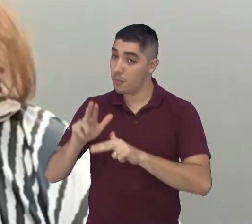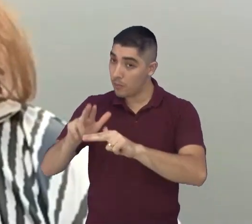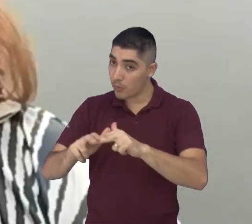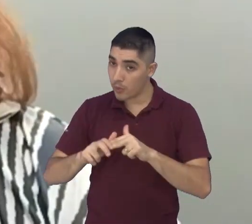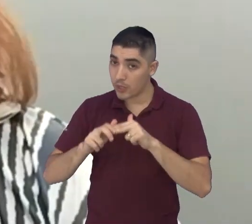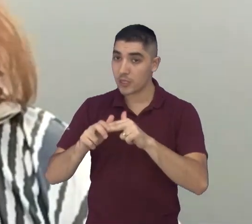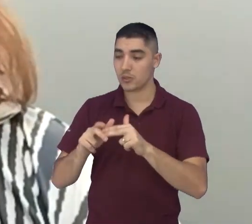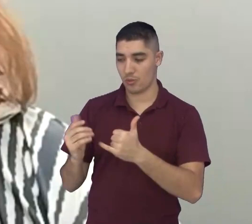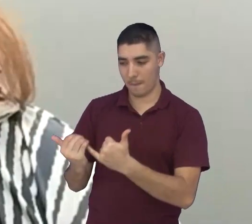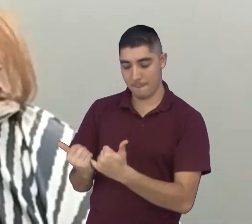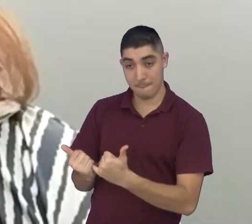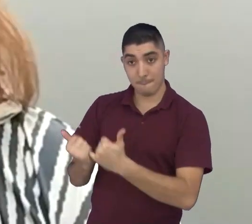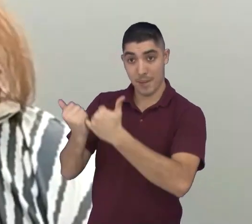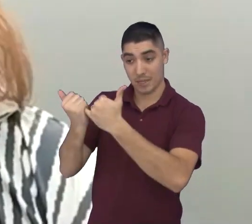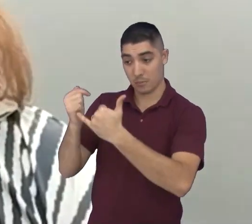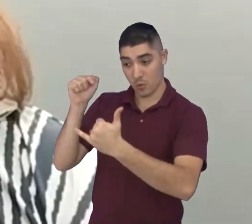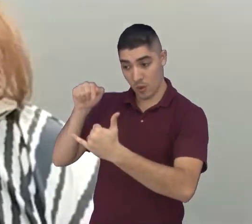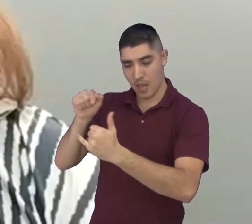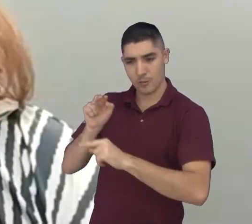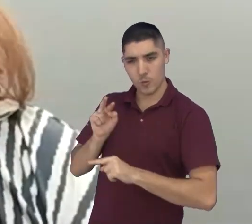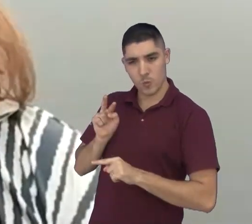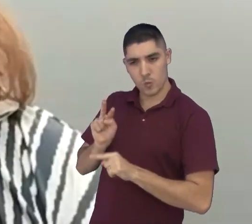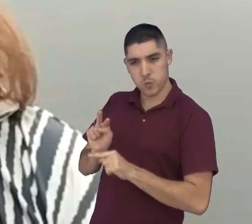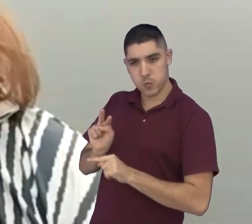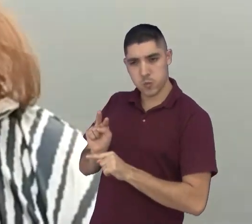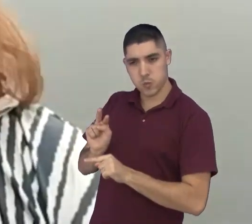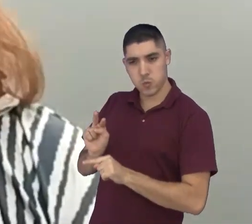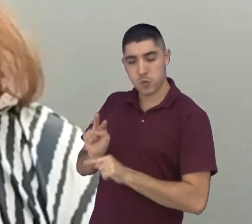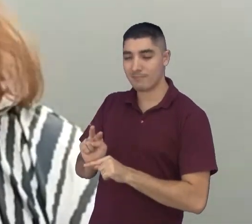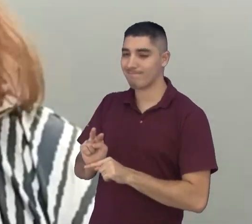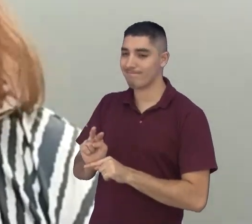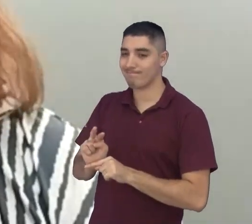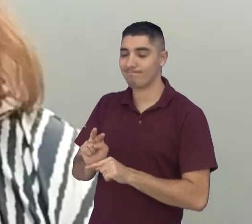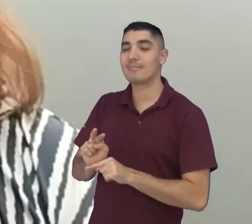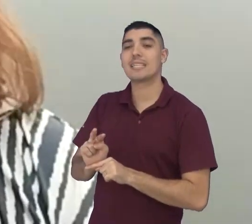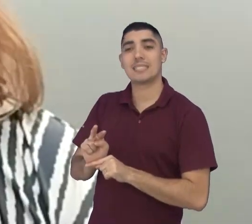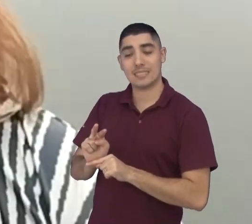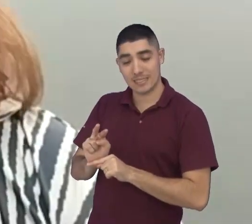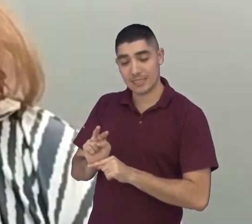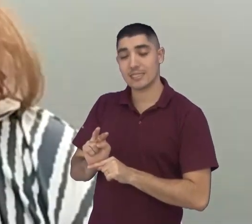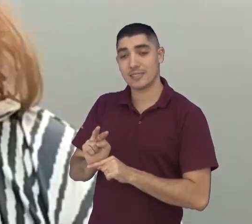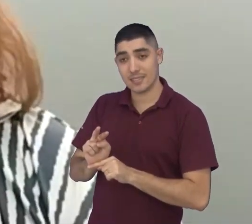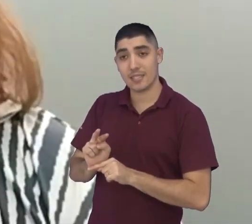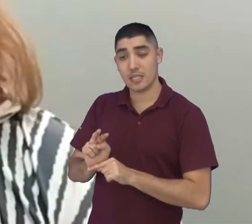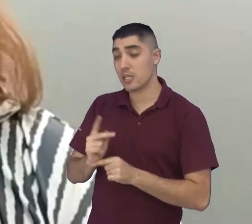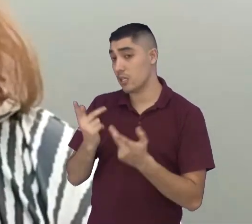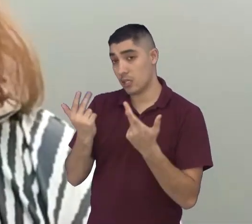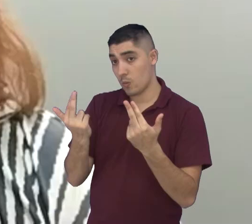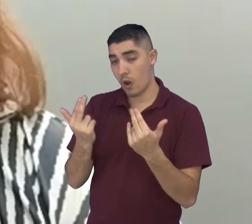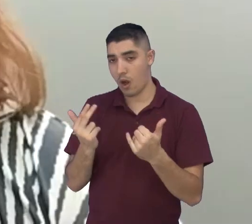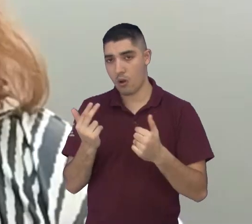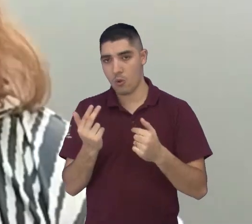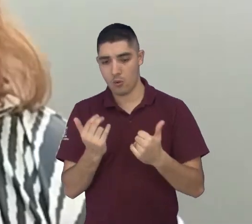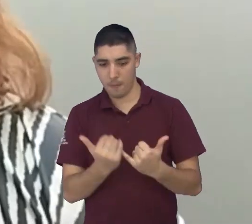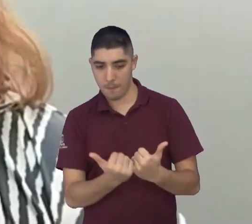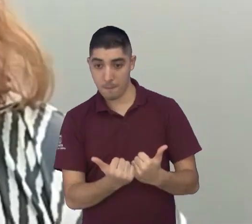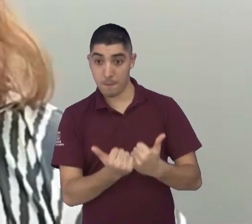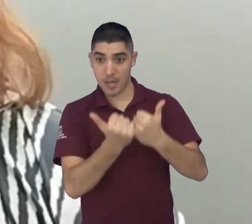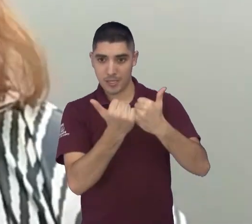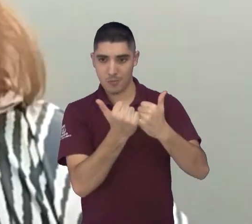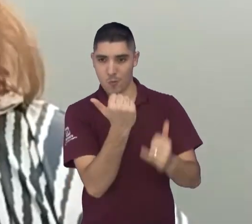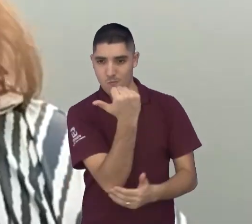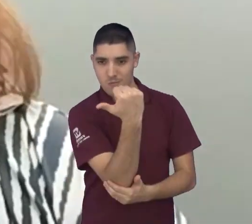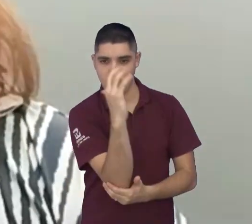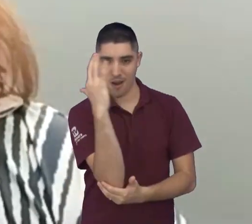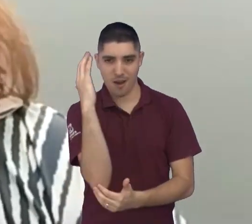do patrimônio, também, né, num sentido geral, incluindo o patrimônio ambiental,